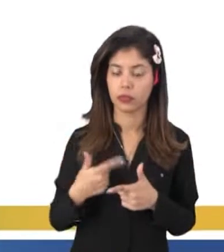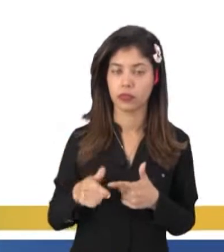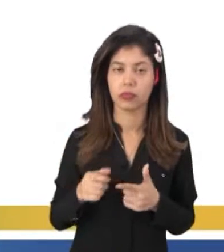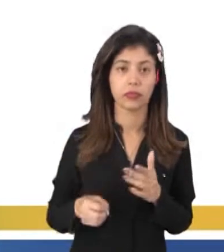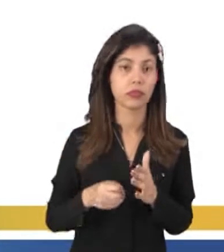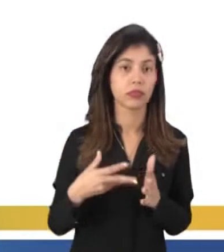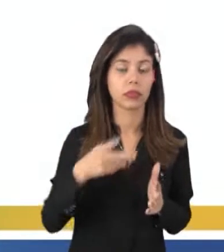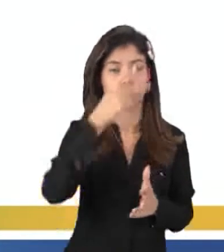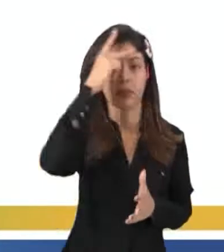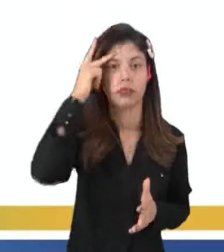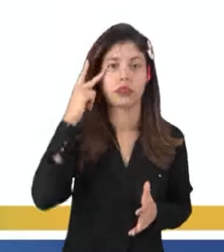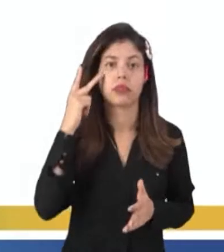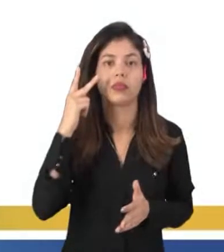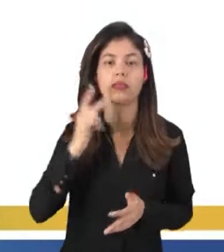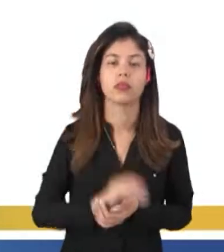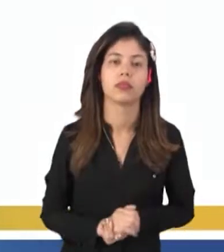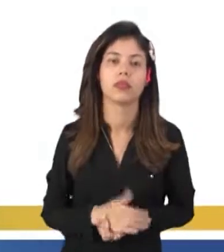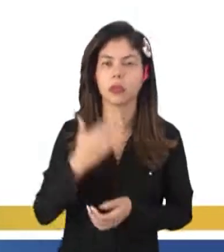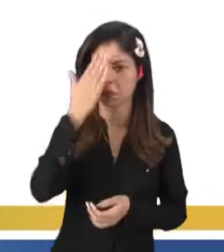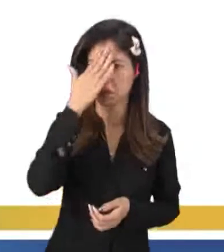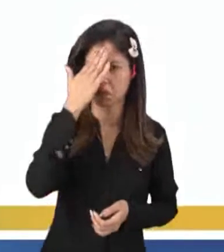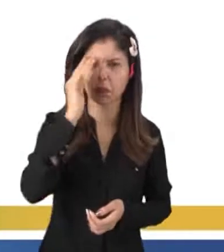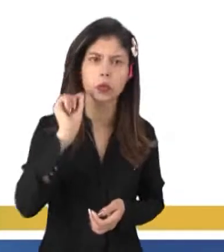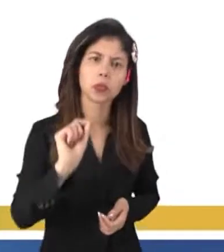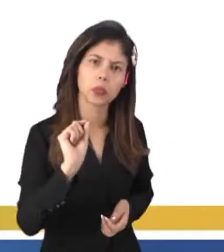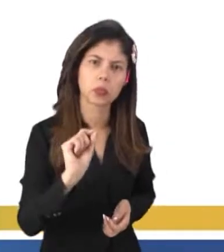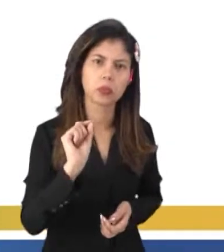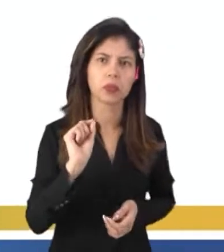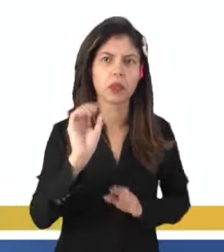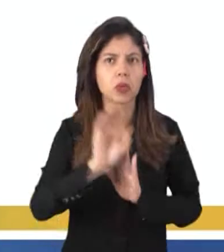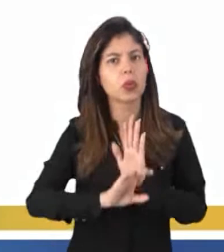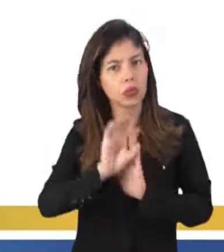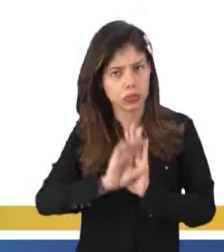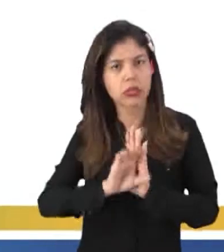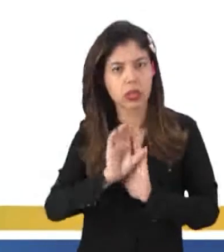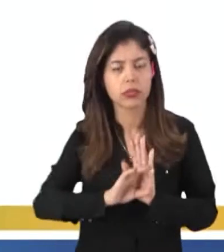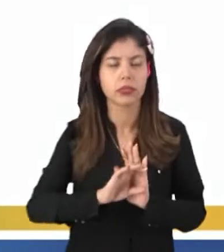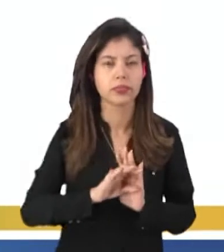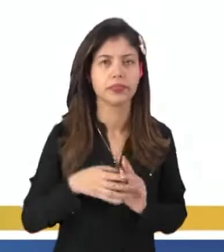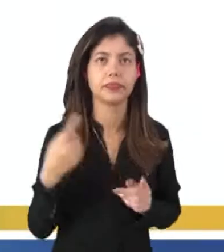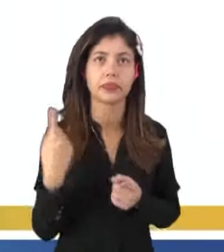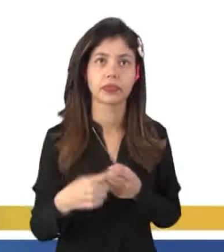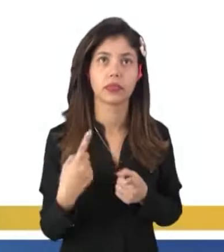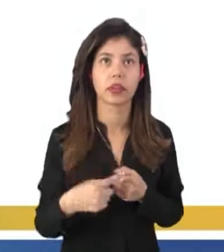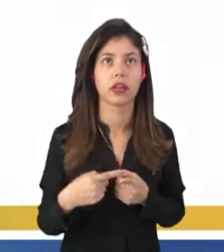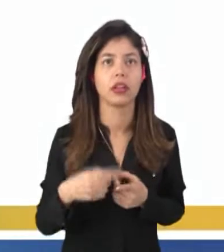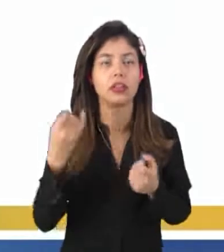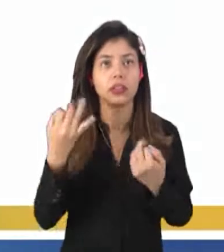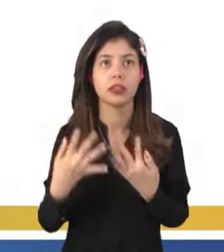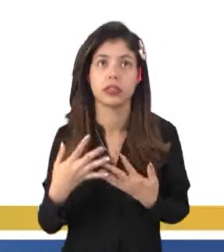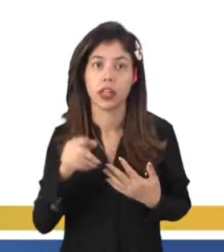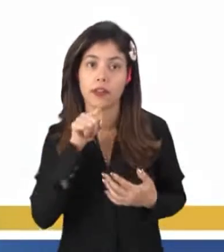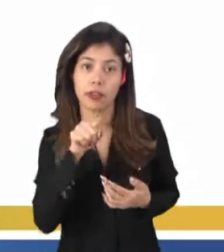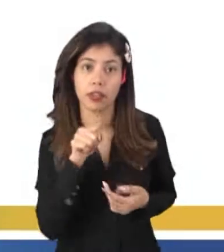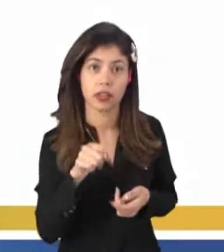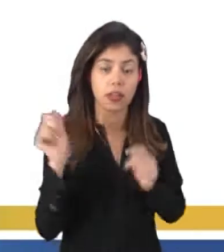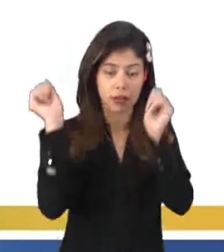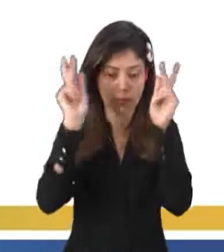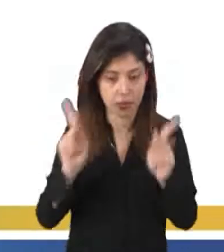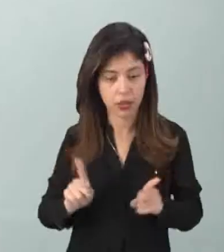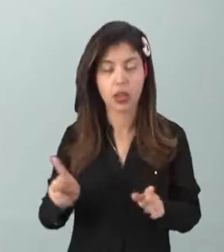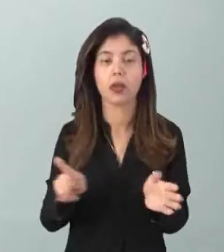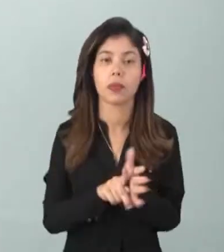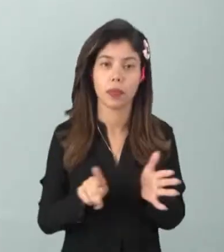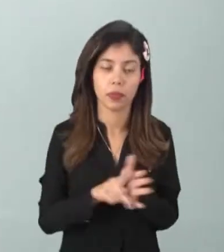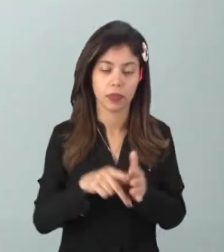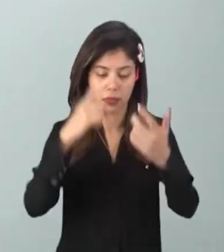que muita gente não compreende o que é esse conceito de religião. Porque conceito de religião é deixar você em paz, com